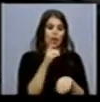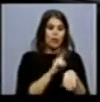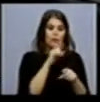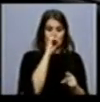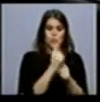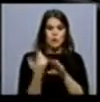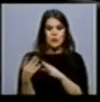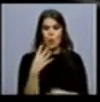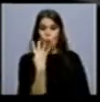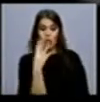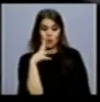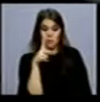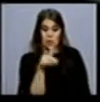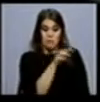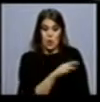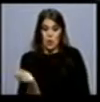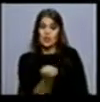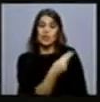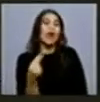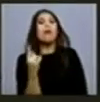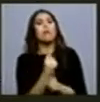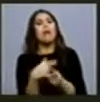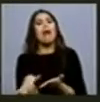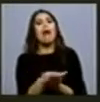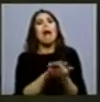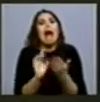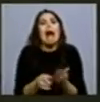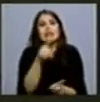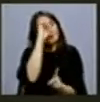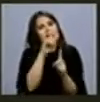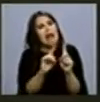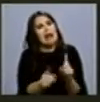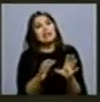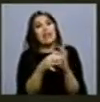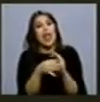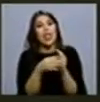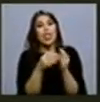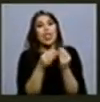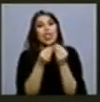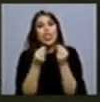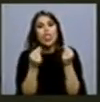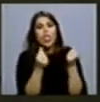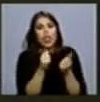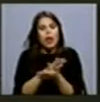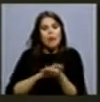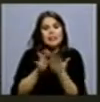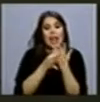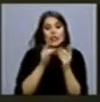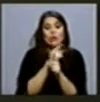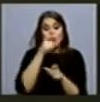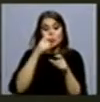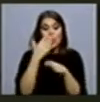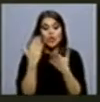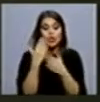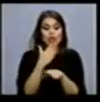mais de 4 mil milhões de anos. E em que é que se baseava essa ideia? Na massa dos anéis. Porque os cientistas, antes da Cassini,